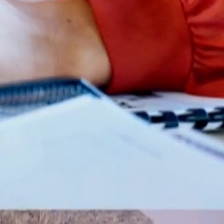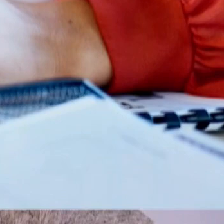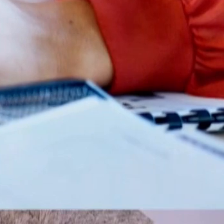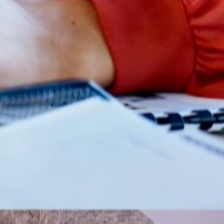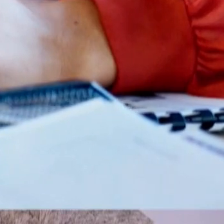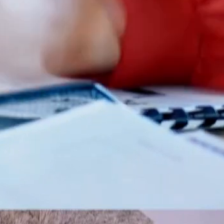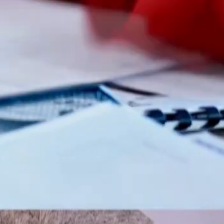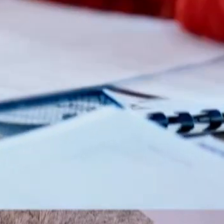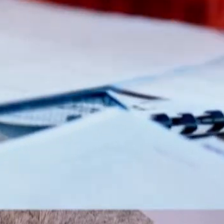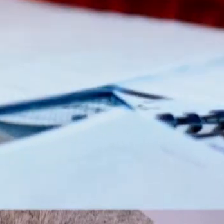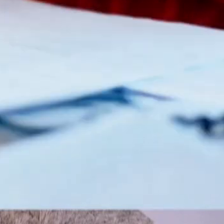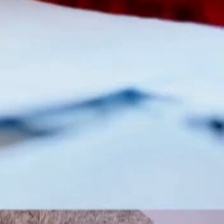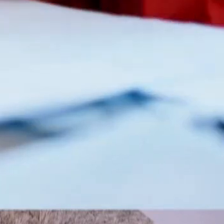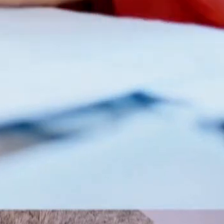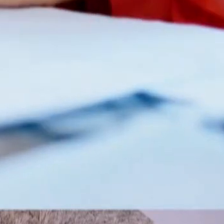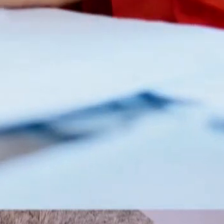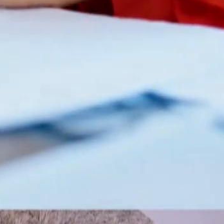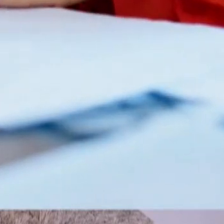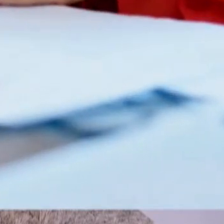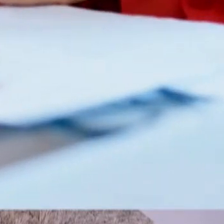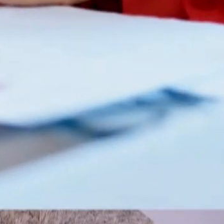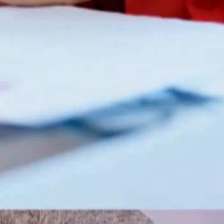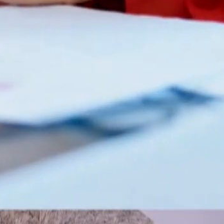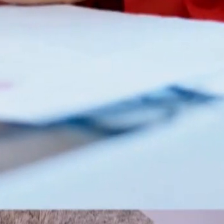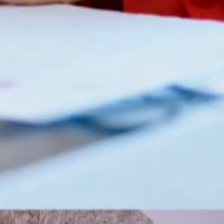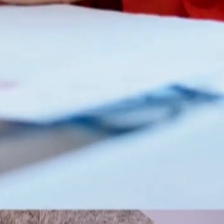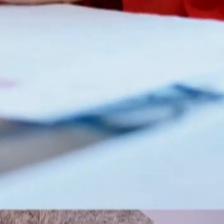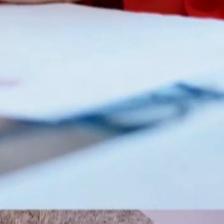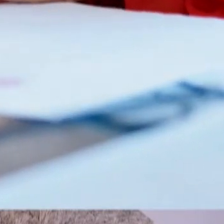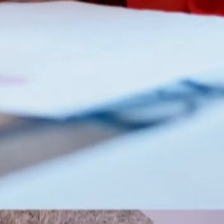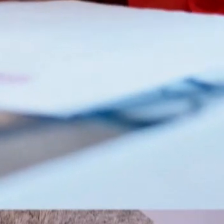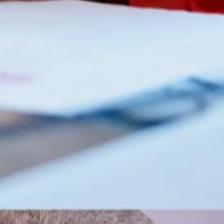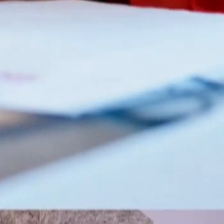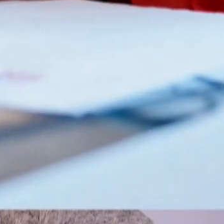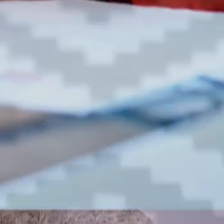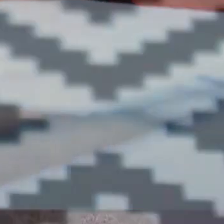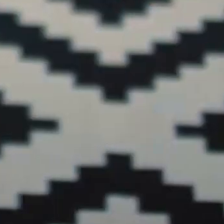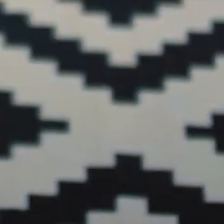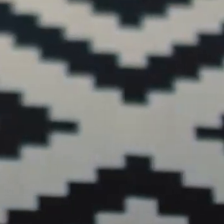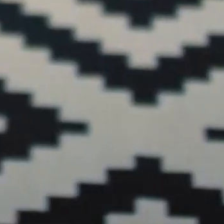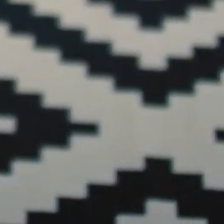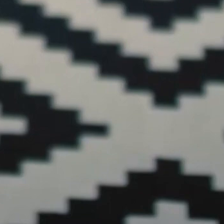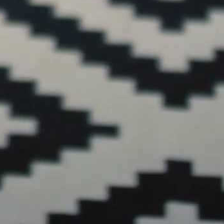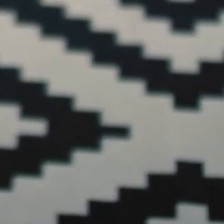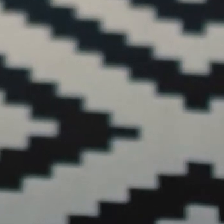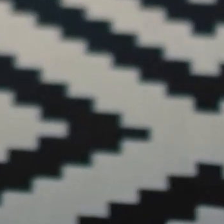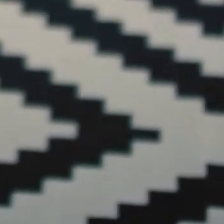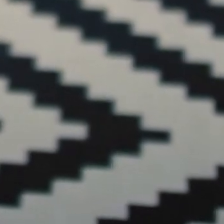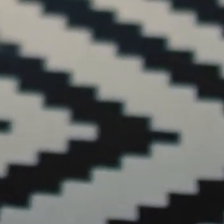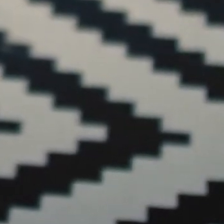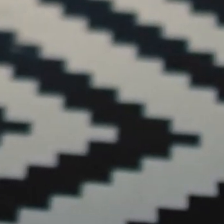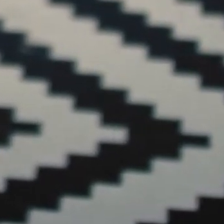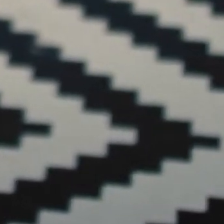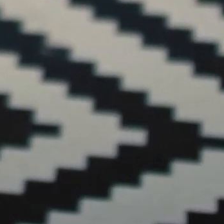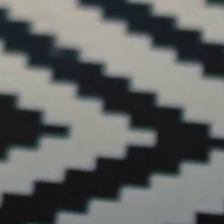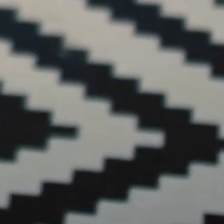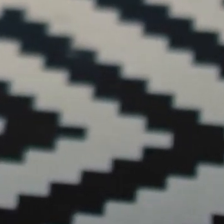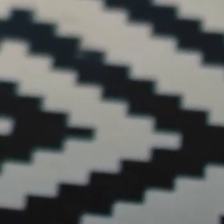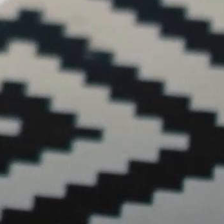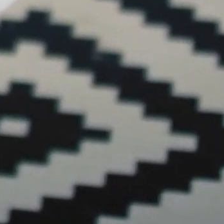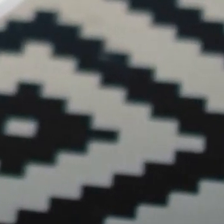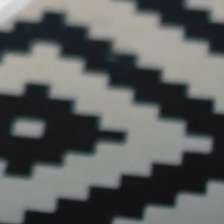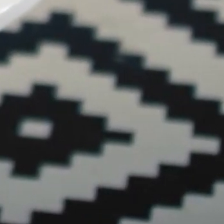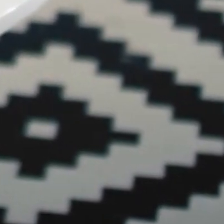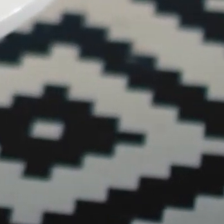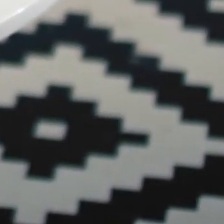as despesas, a coisa acaba meio que perdendo-se o controle. Então, ter um aplicativo financeiro